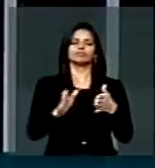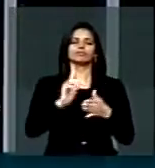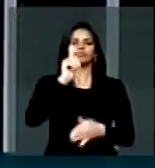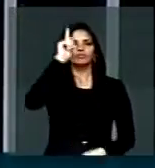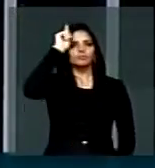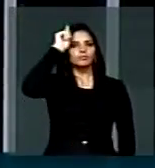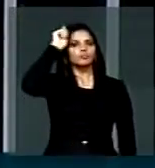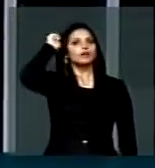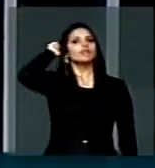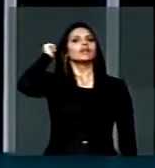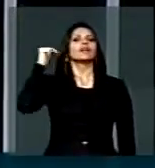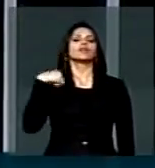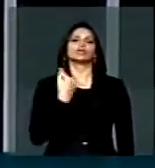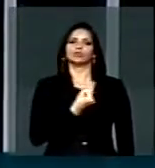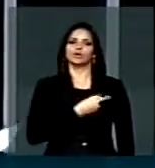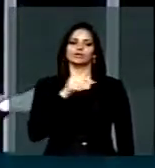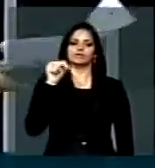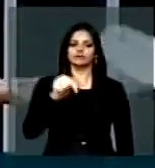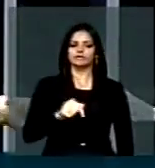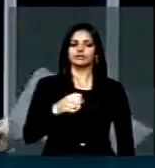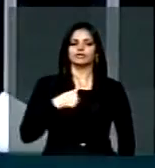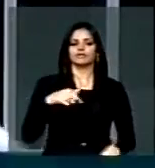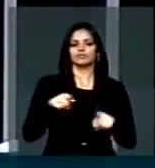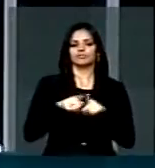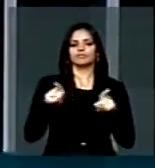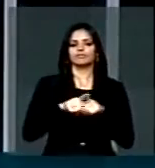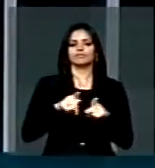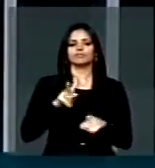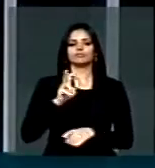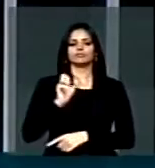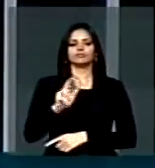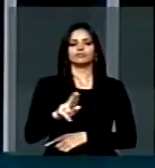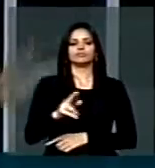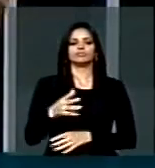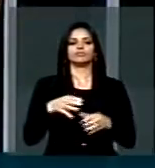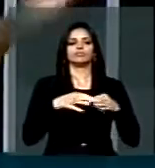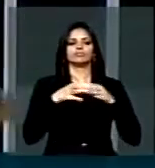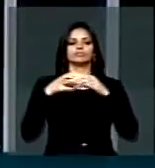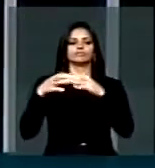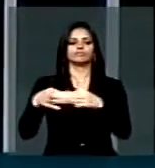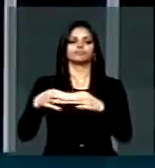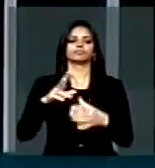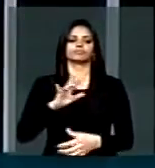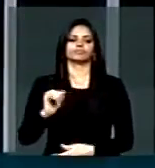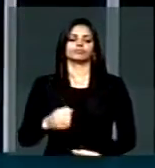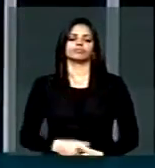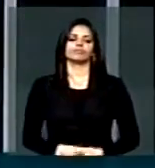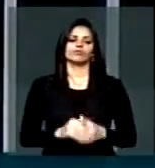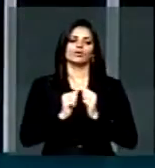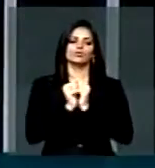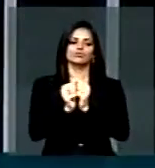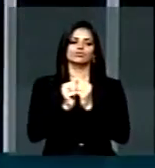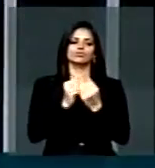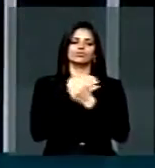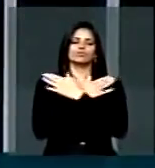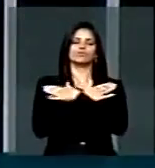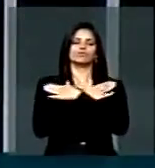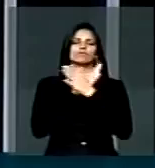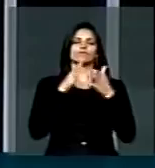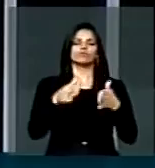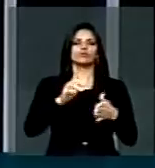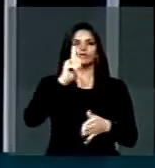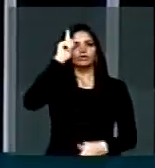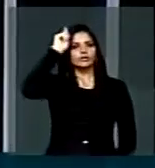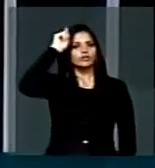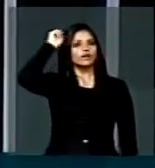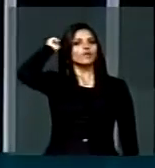que nós aqui e eu estarei também nesta delegação que estará acompanhando o funeral de Nelson